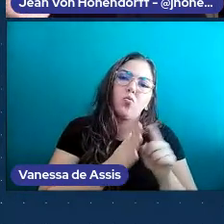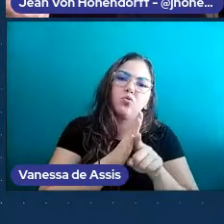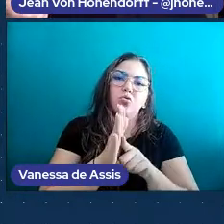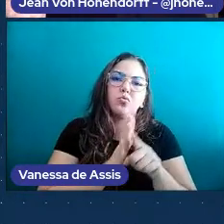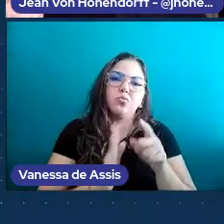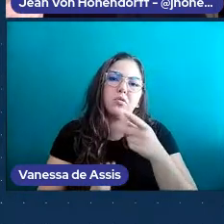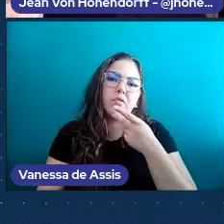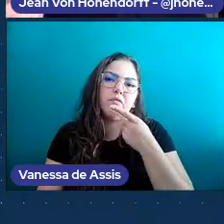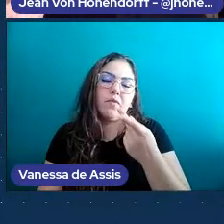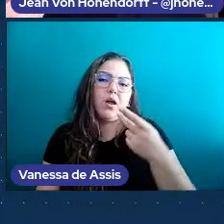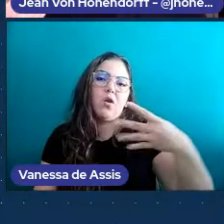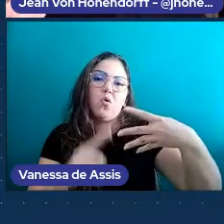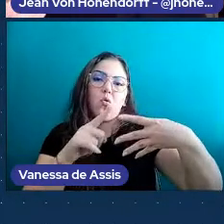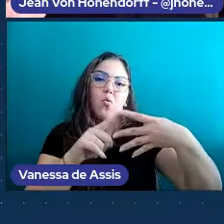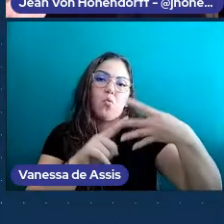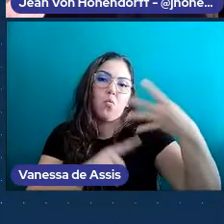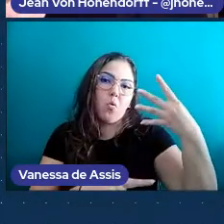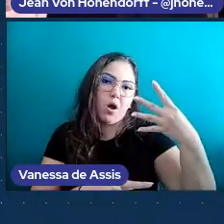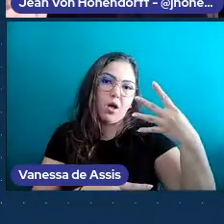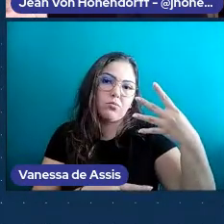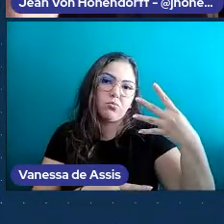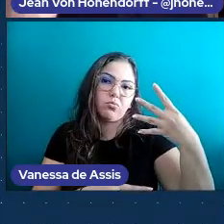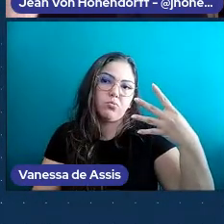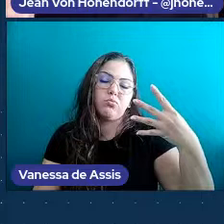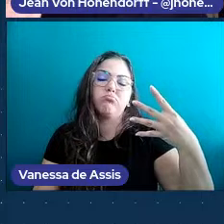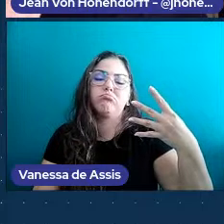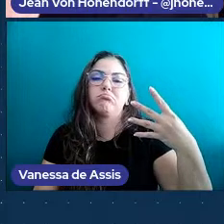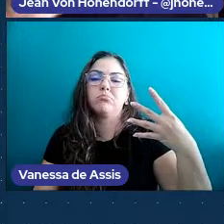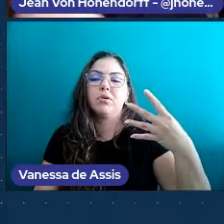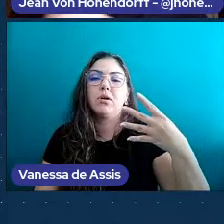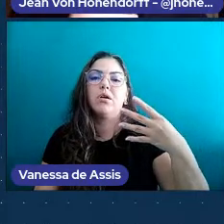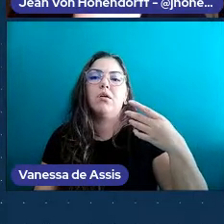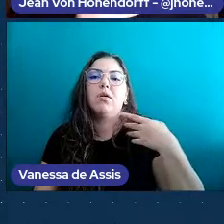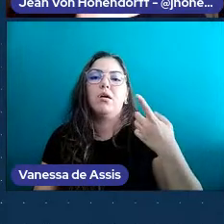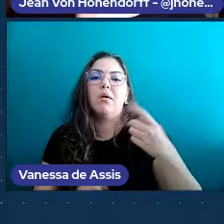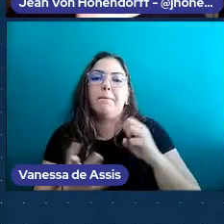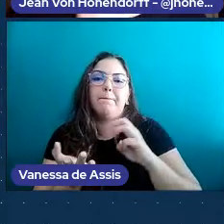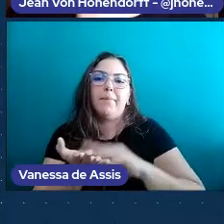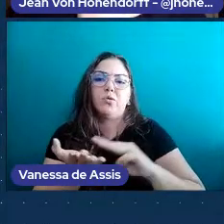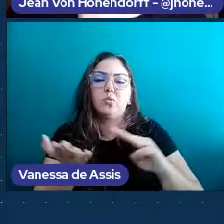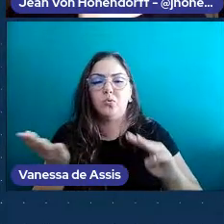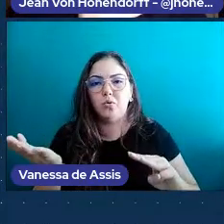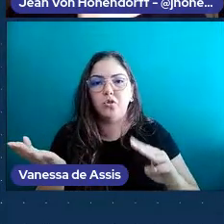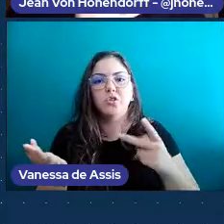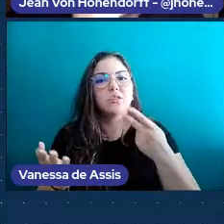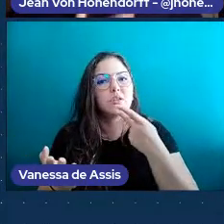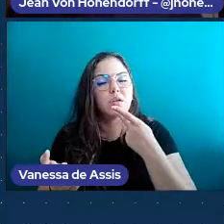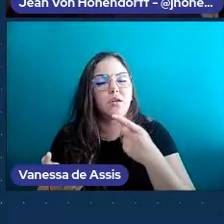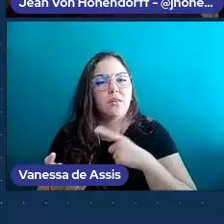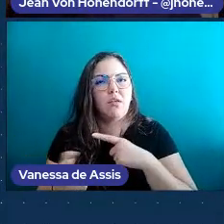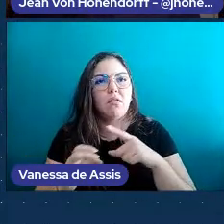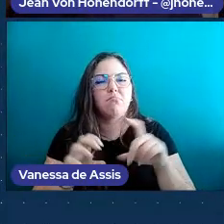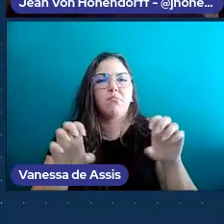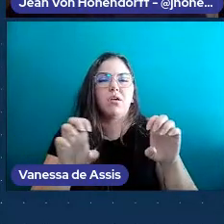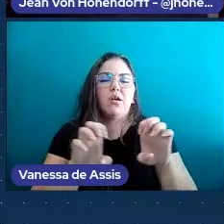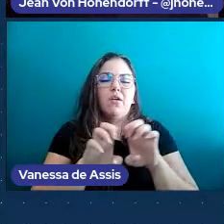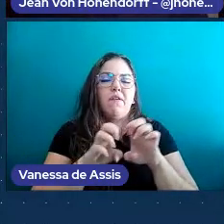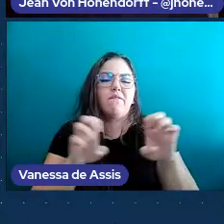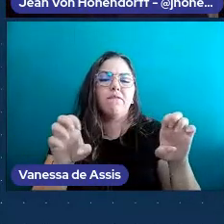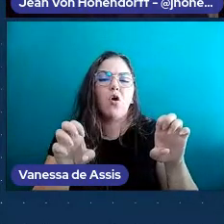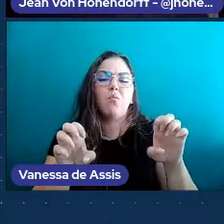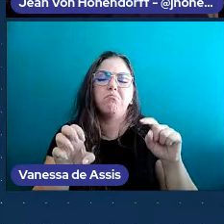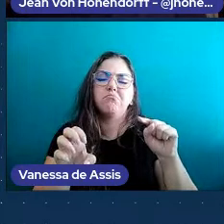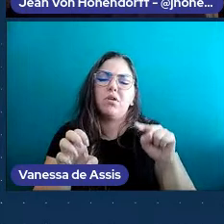abordagens para definir o número de participantes, abordagens até com fórmulas estatísticas que eu particularmente discordo. O que eu